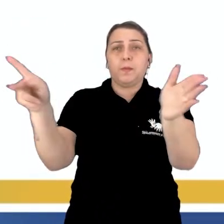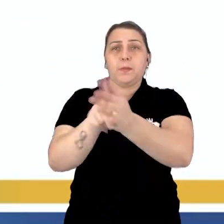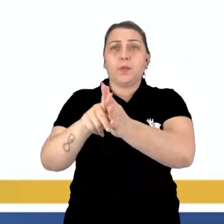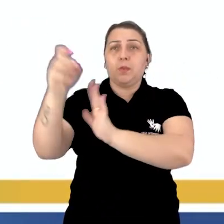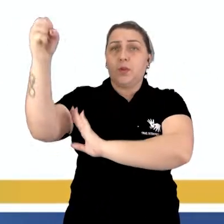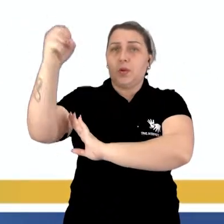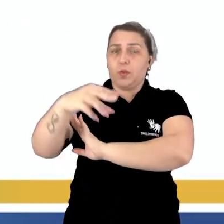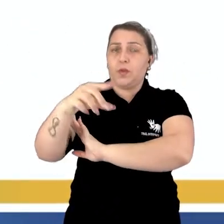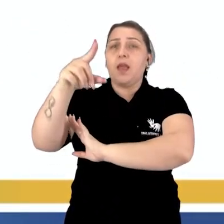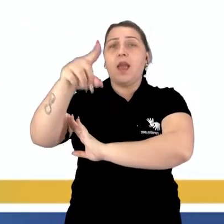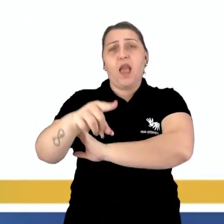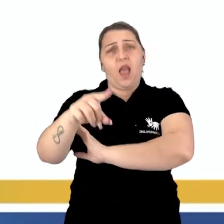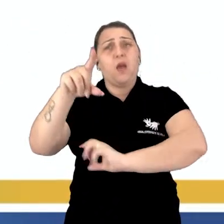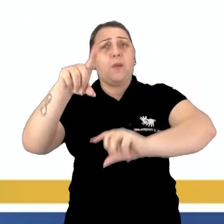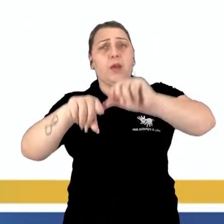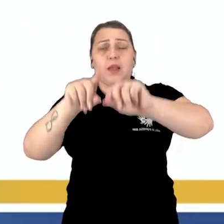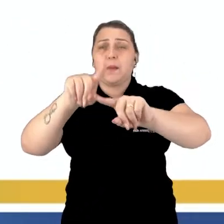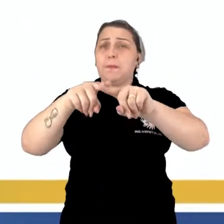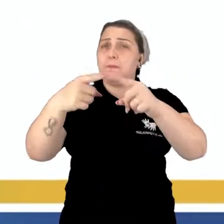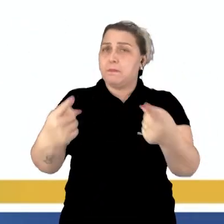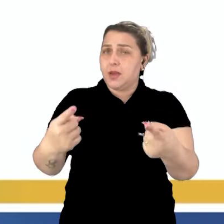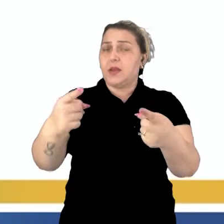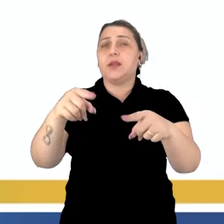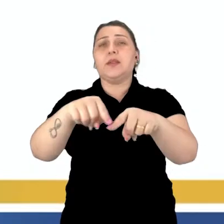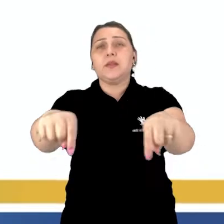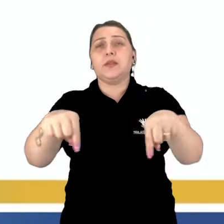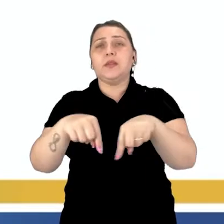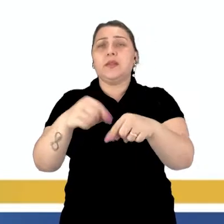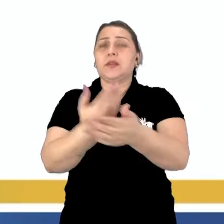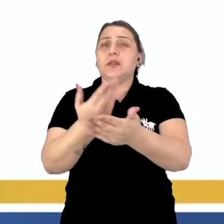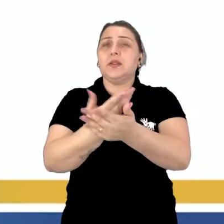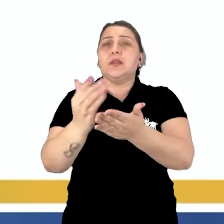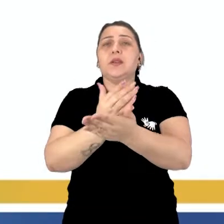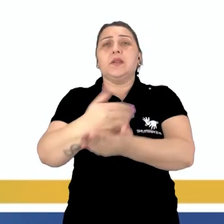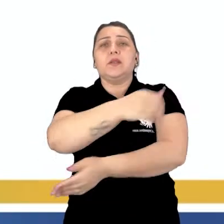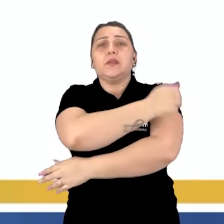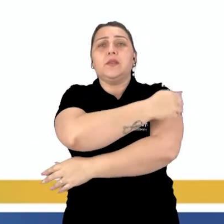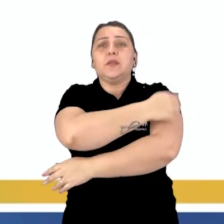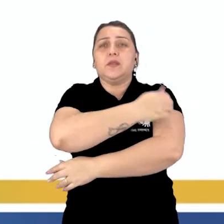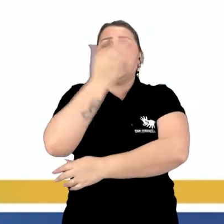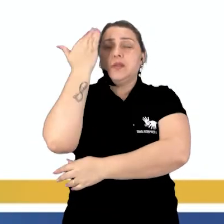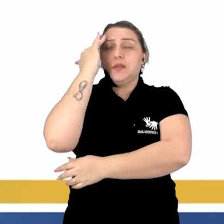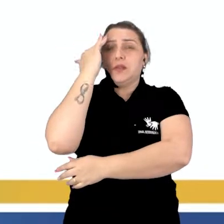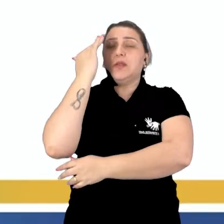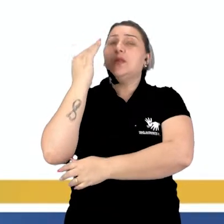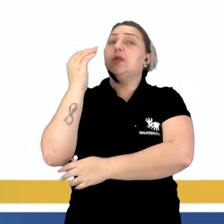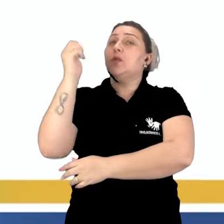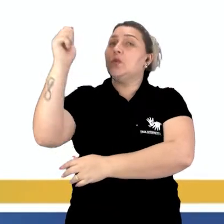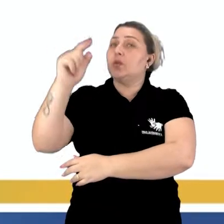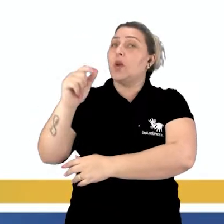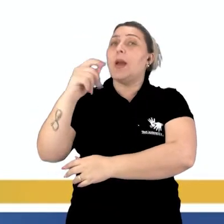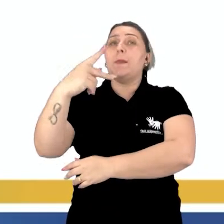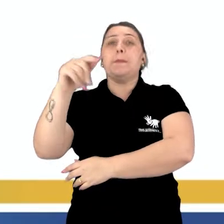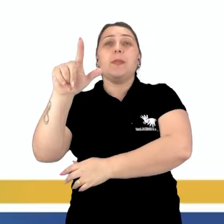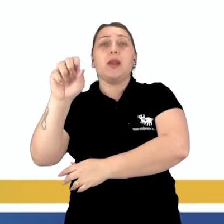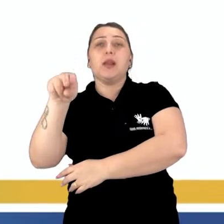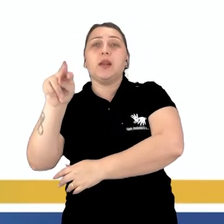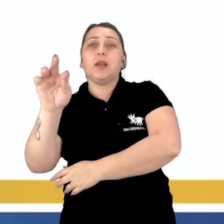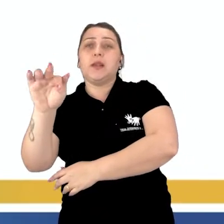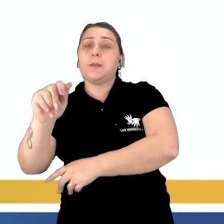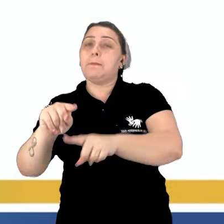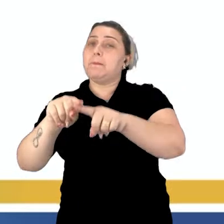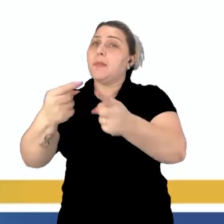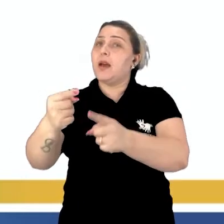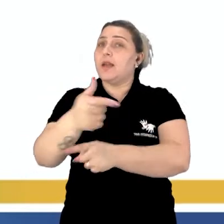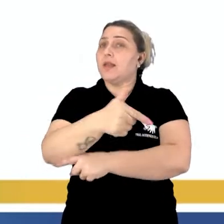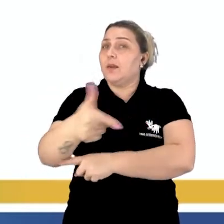é uma estrela. Às vezes acaba que dentro da sala de aula alguns alunos ainda tendem a dizer que o Sol é um planeta, mas isso não é verdade. O